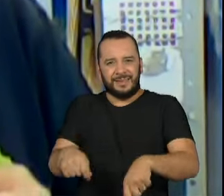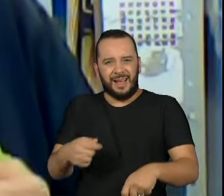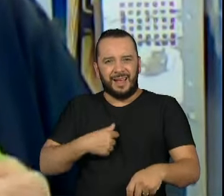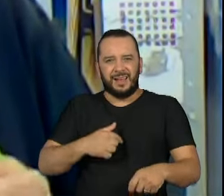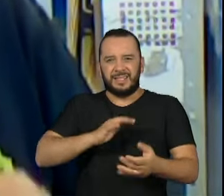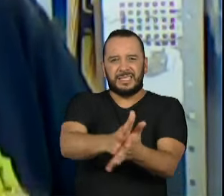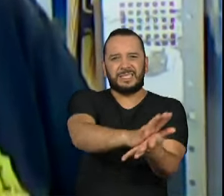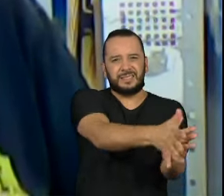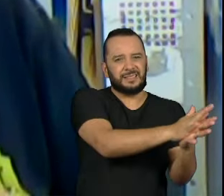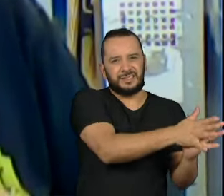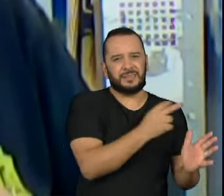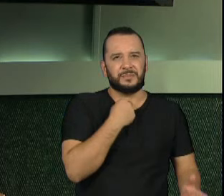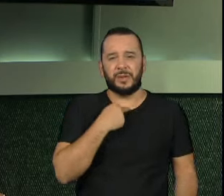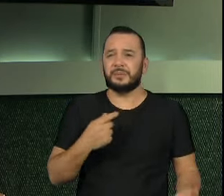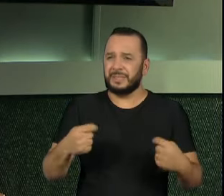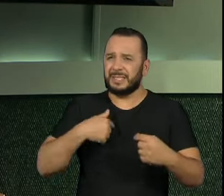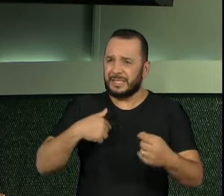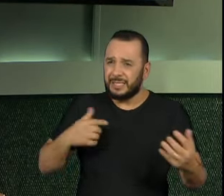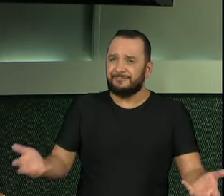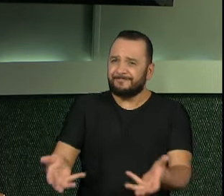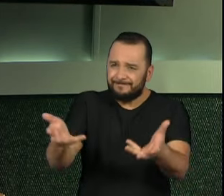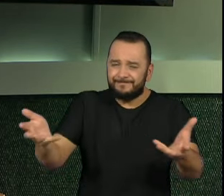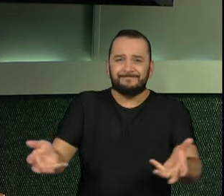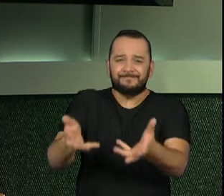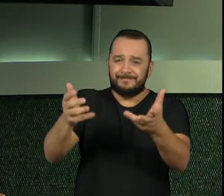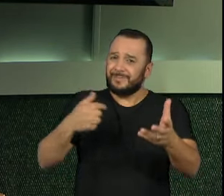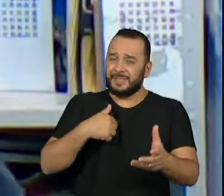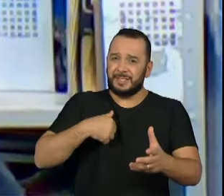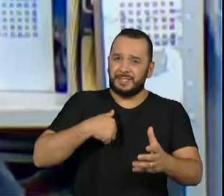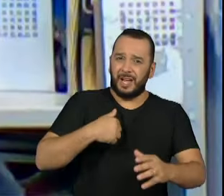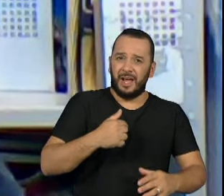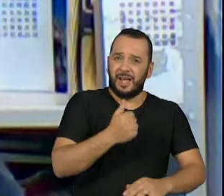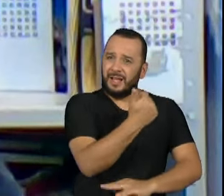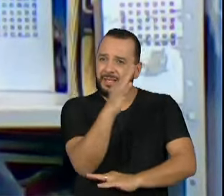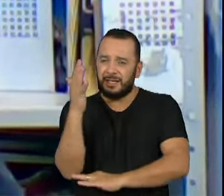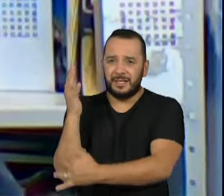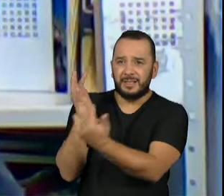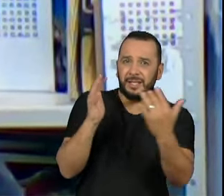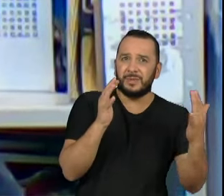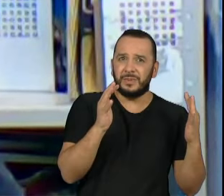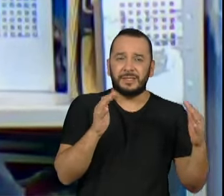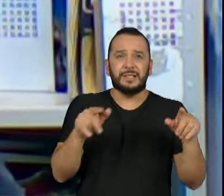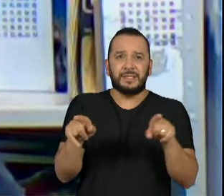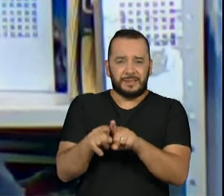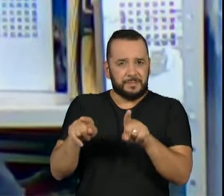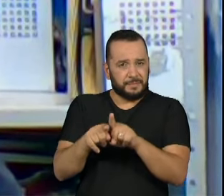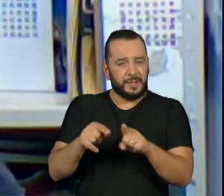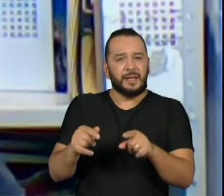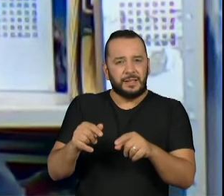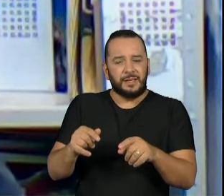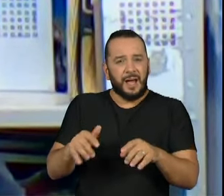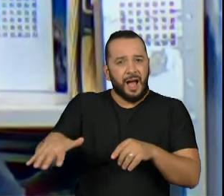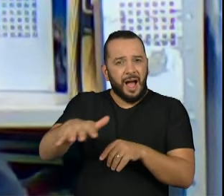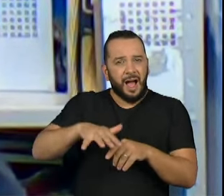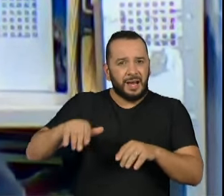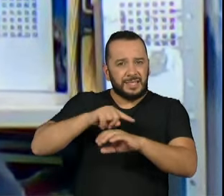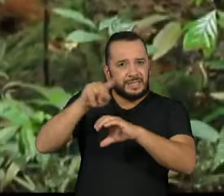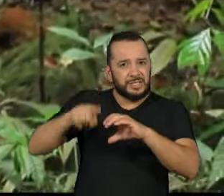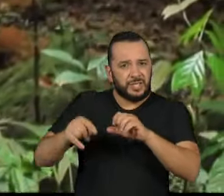riqueza natural que ele tem, e também o que poderia ser implementado com o envolvimento da pesquisa, porque